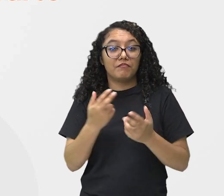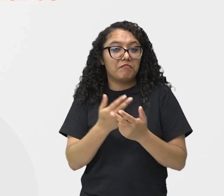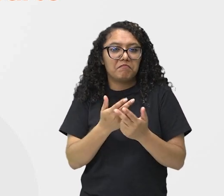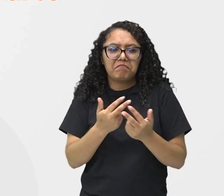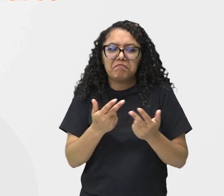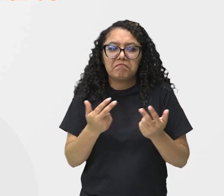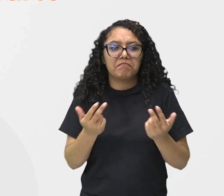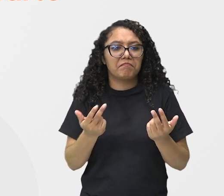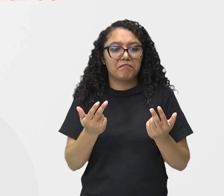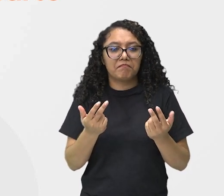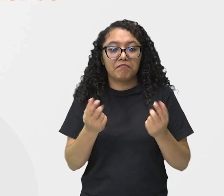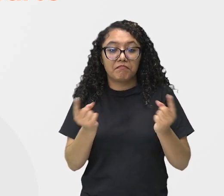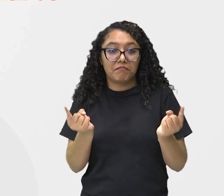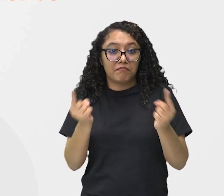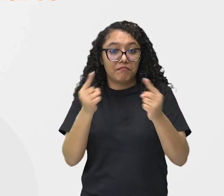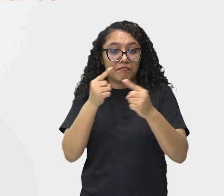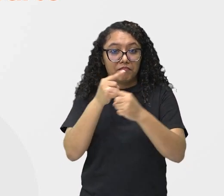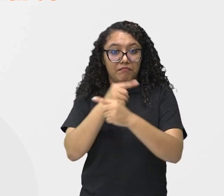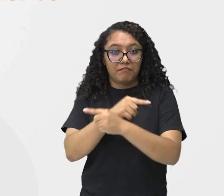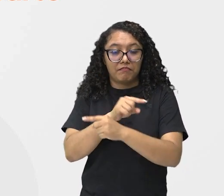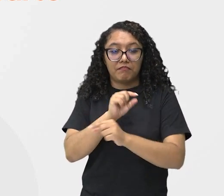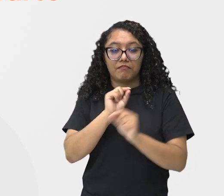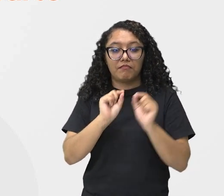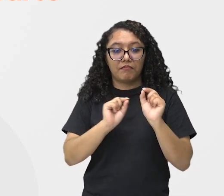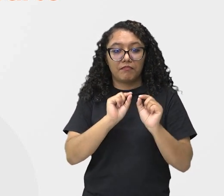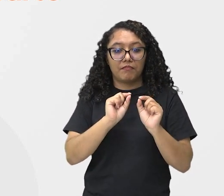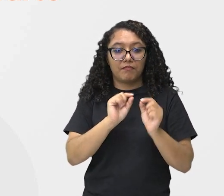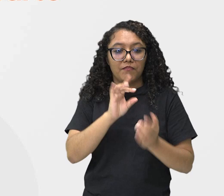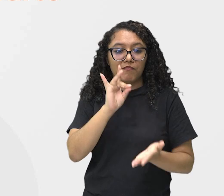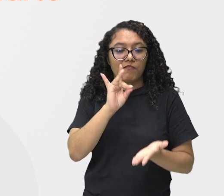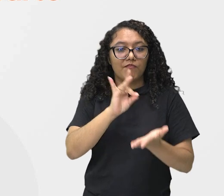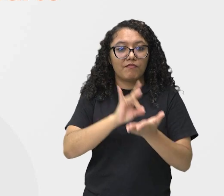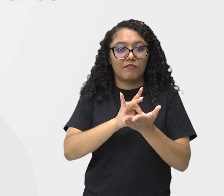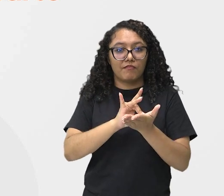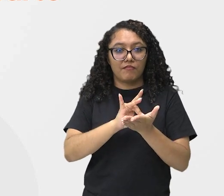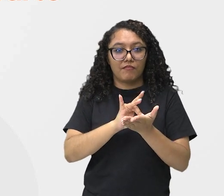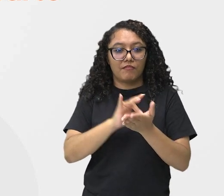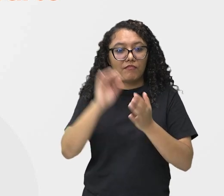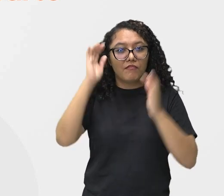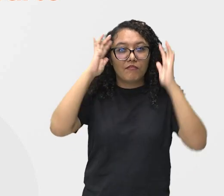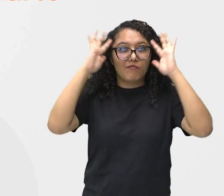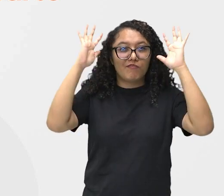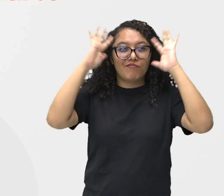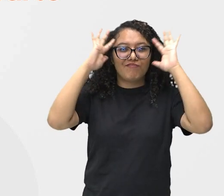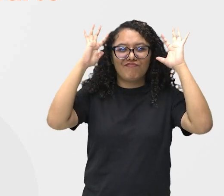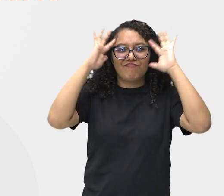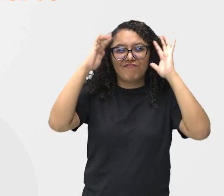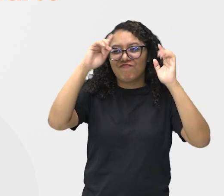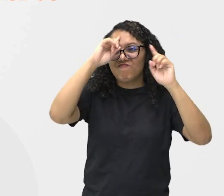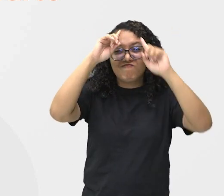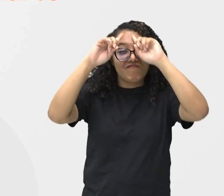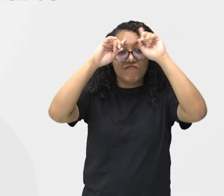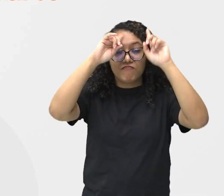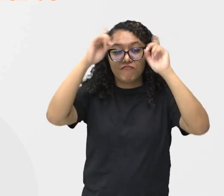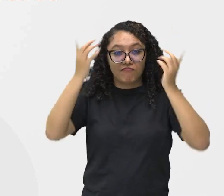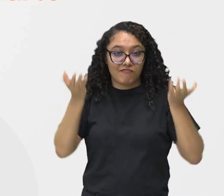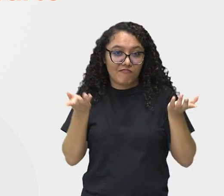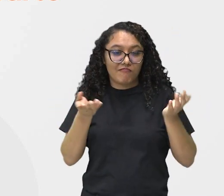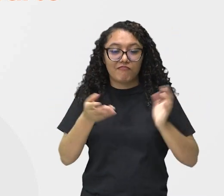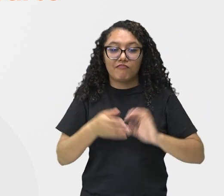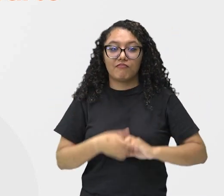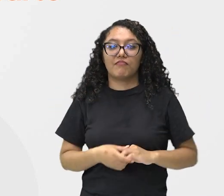alguma coisa, em oposição à existência real, imaginária ou fictícia. Esse